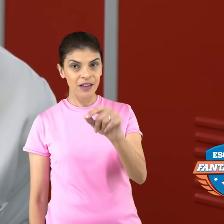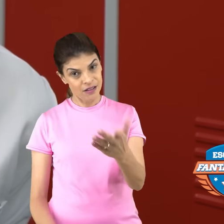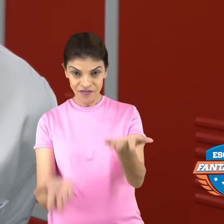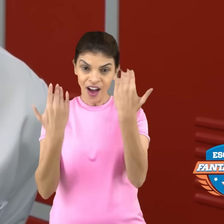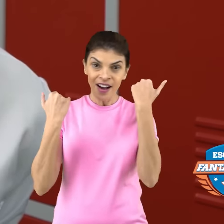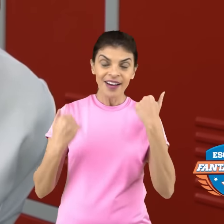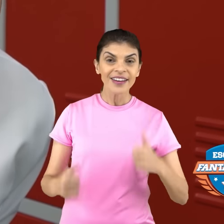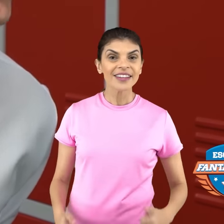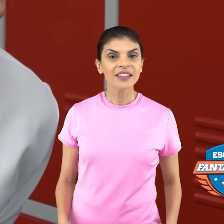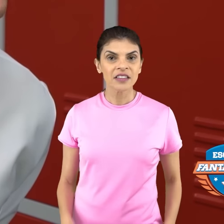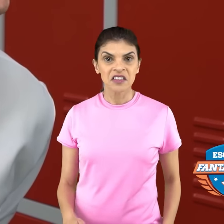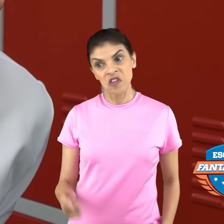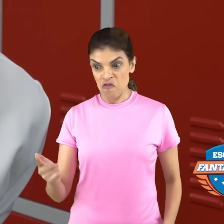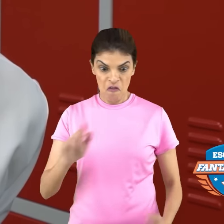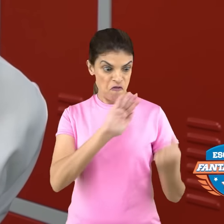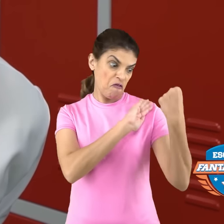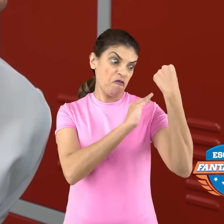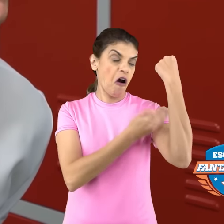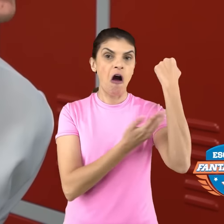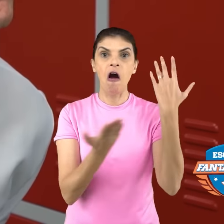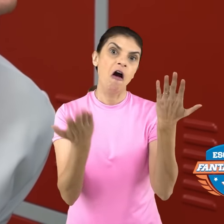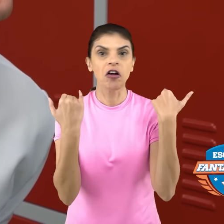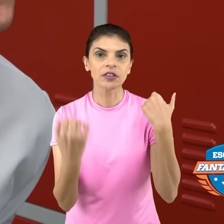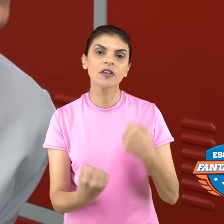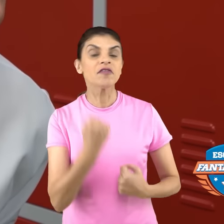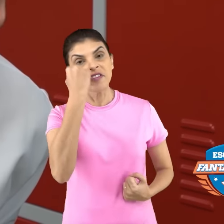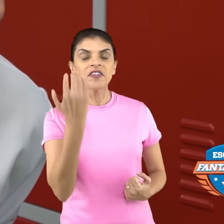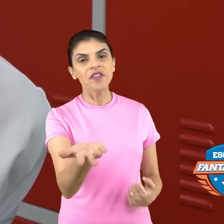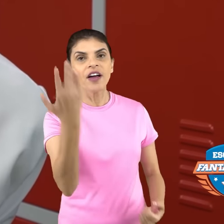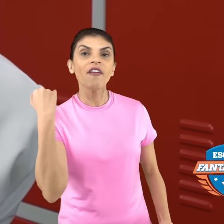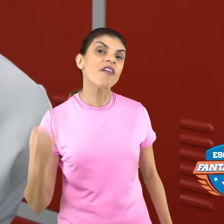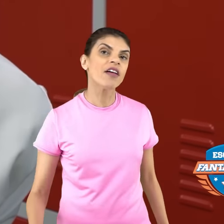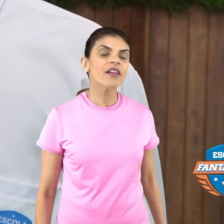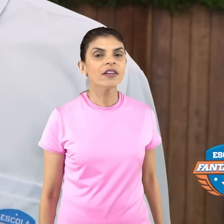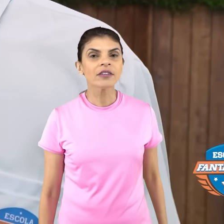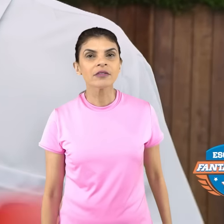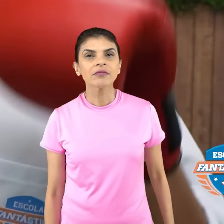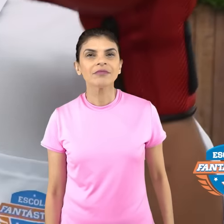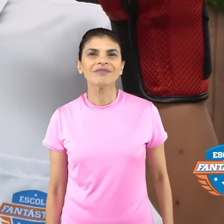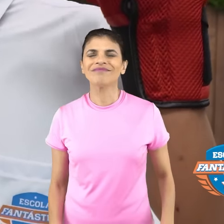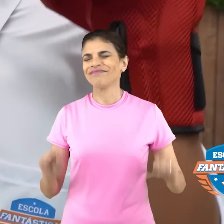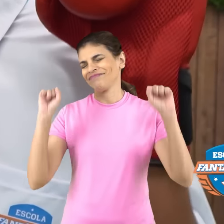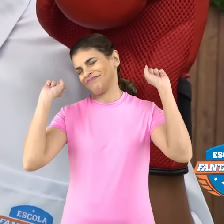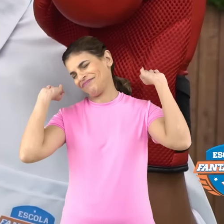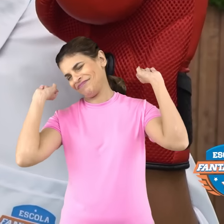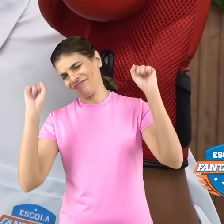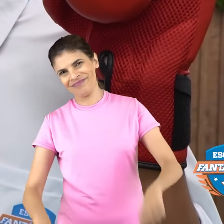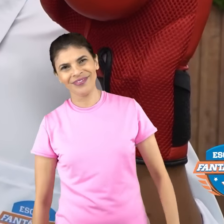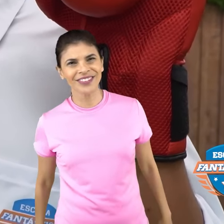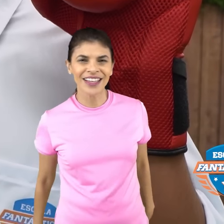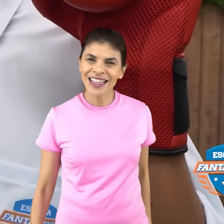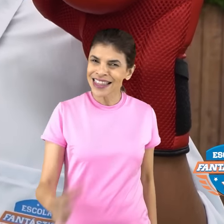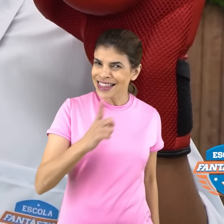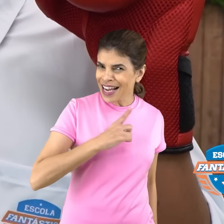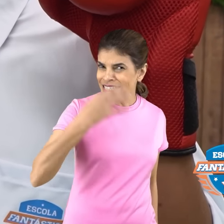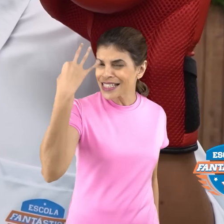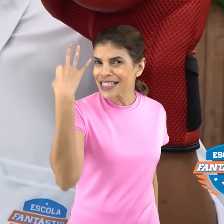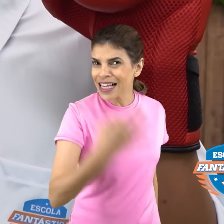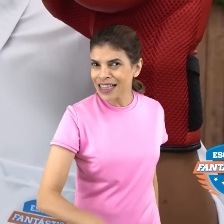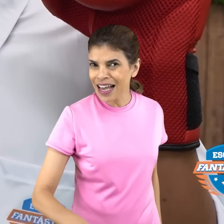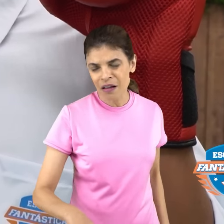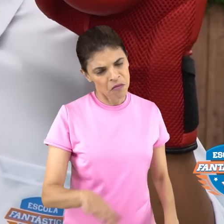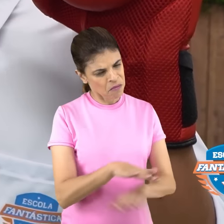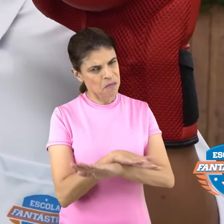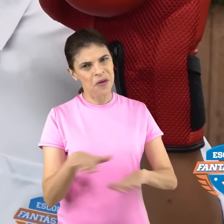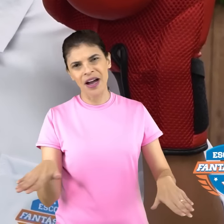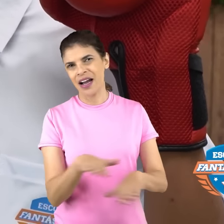pô. Você não é o fortão mesmo? Pode me dar o seu melhor golpe. Vai. Você tem certeza, Daniel? Eu acho melhor a gente parar por